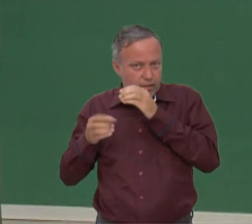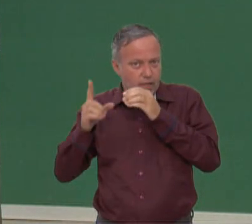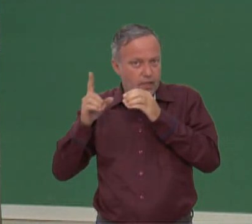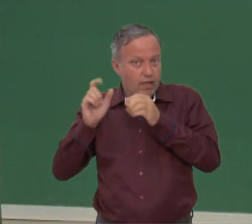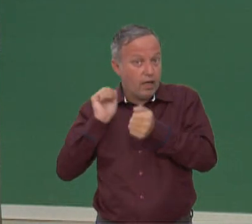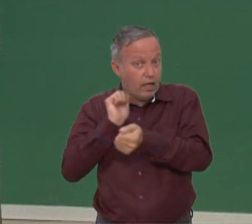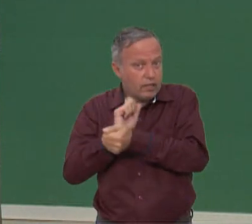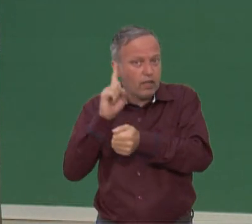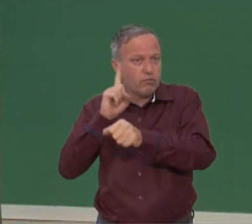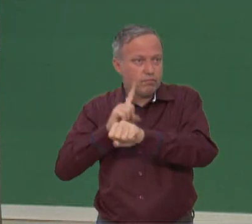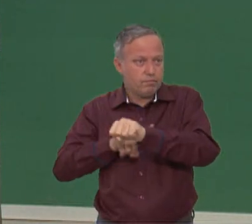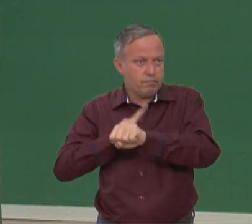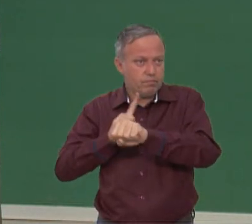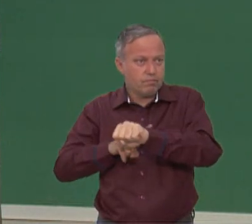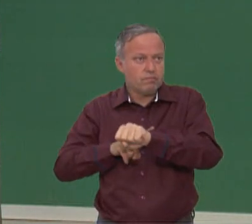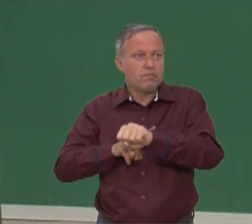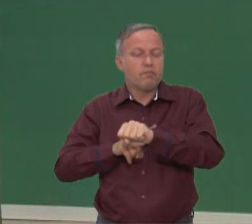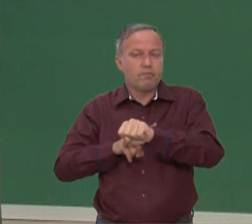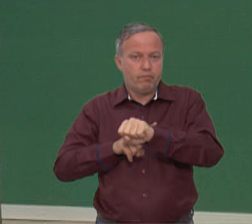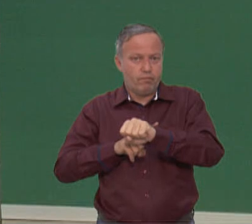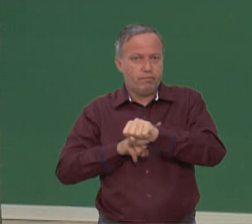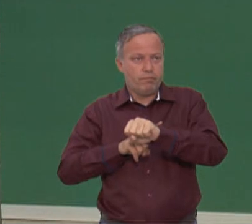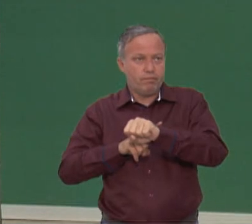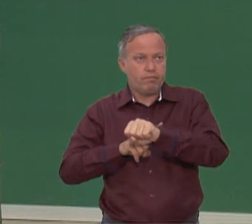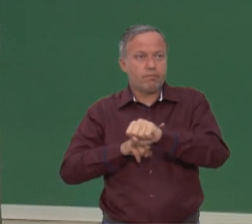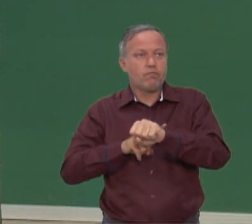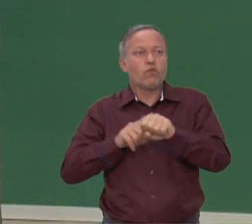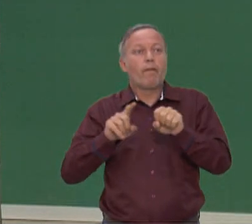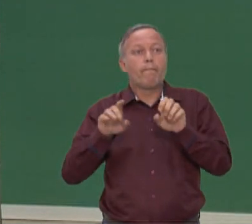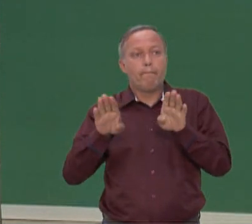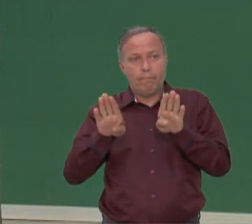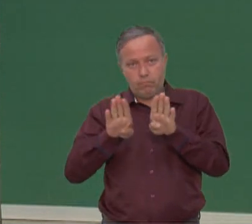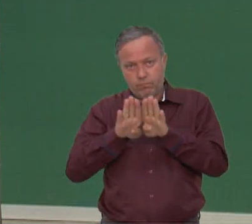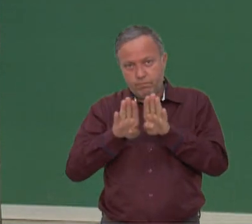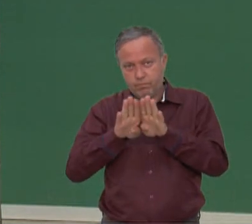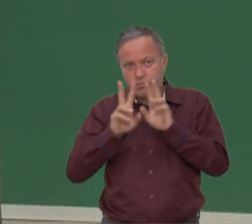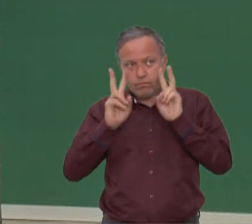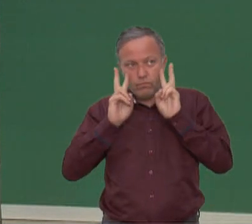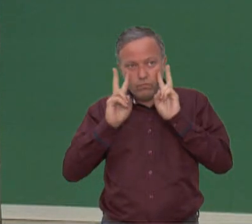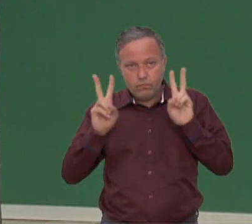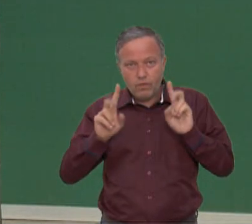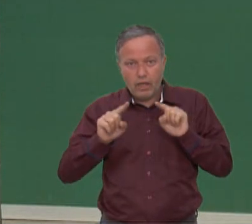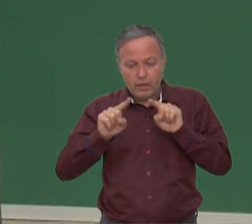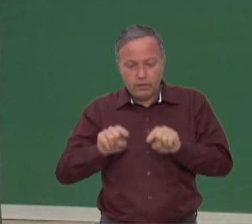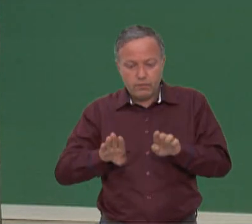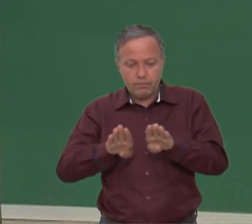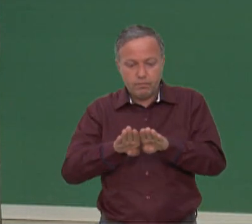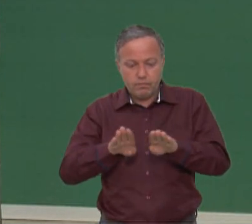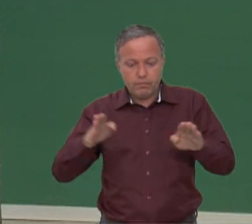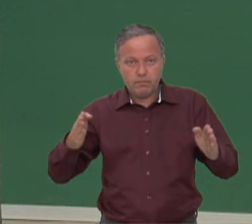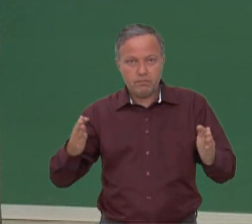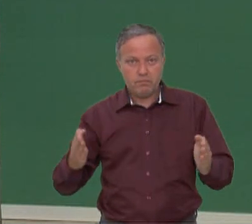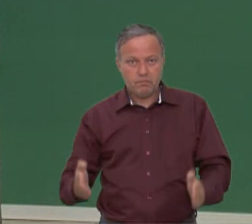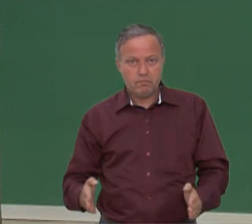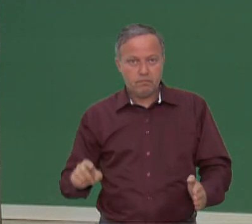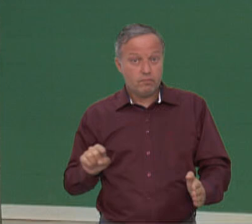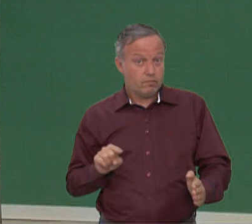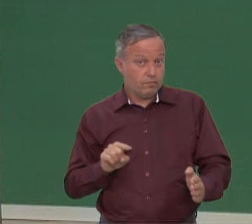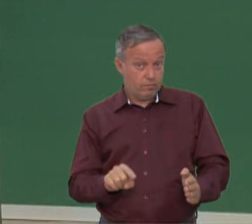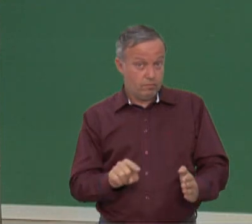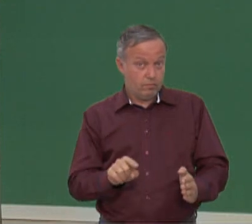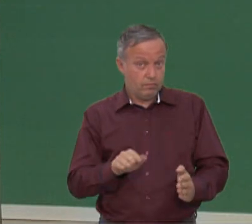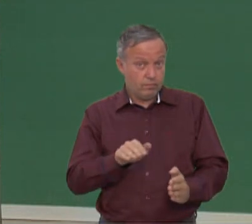baixa temperatura em seu interior, que ele vai preservar. Aí, o que acontece? Você acaba trabalhando ali com a ideia de